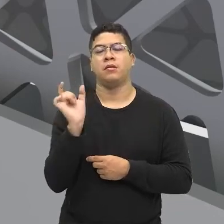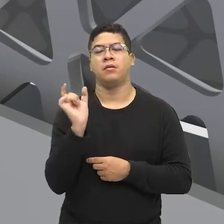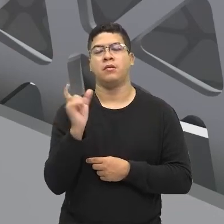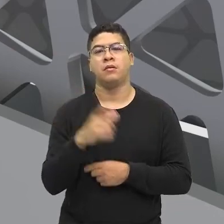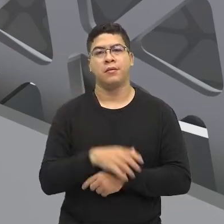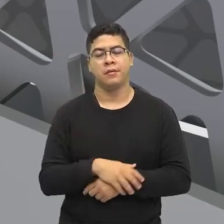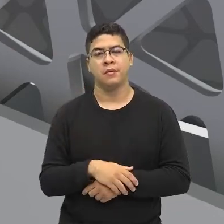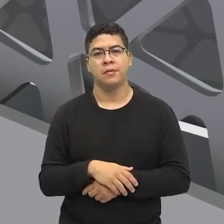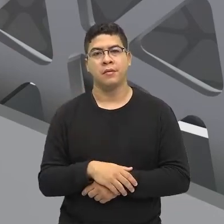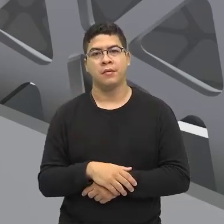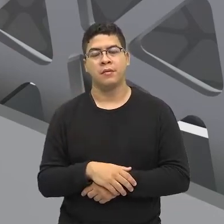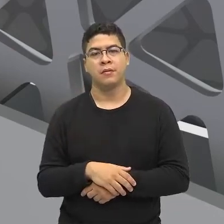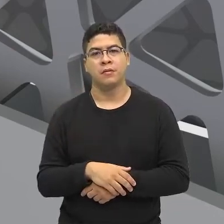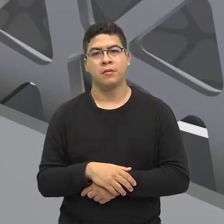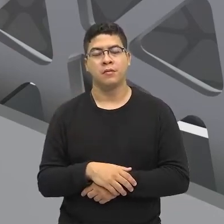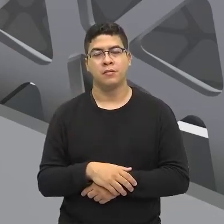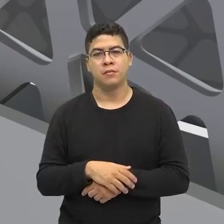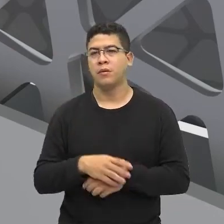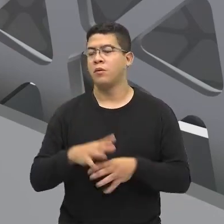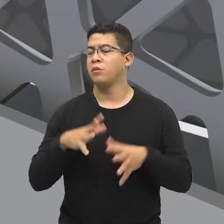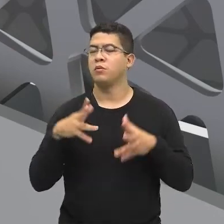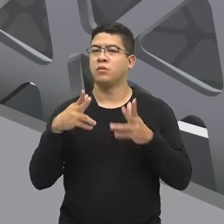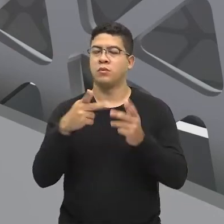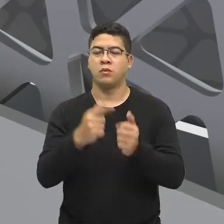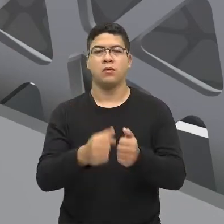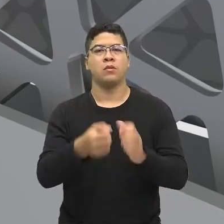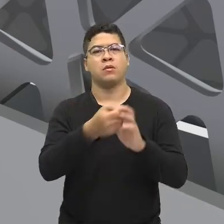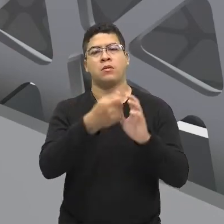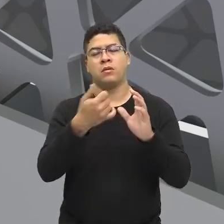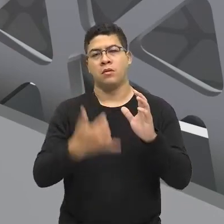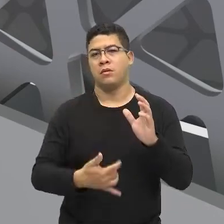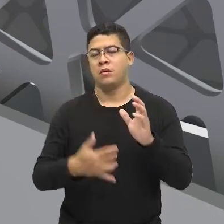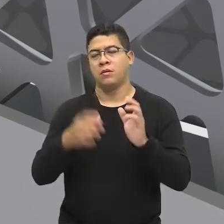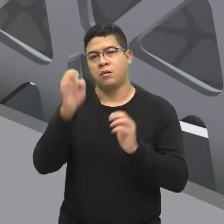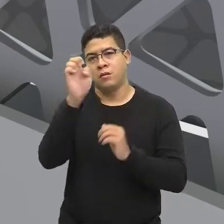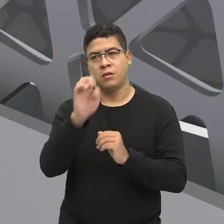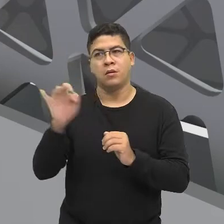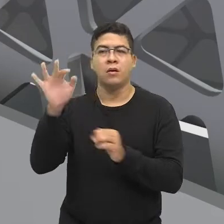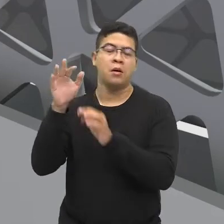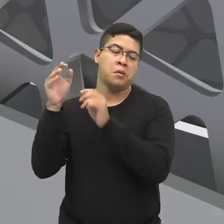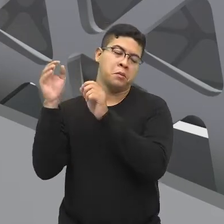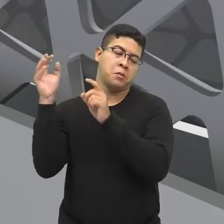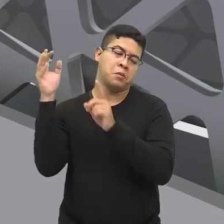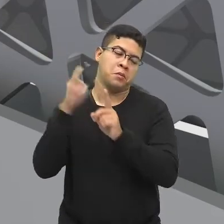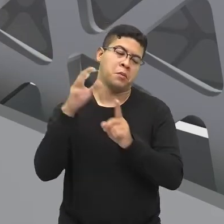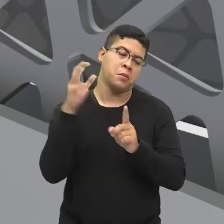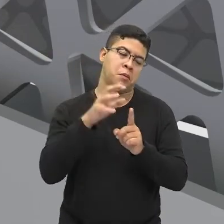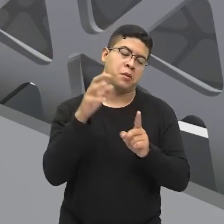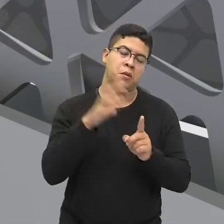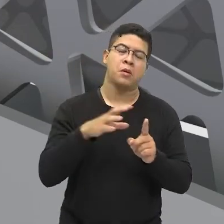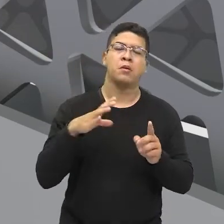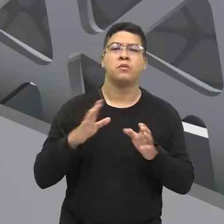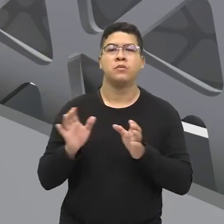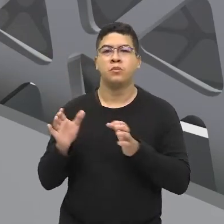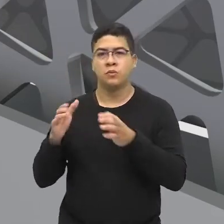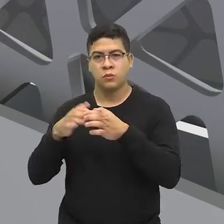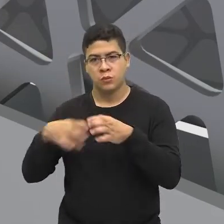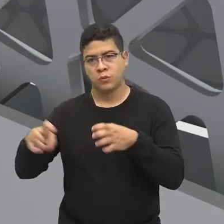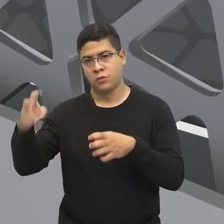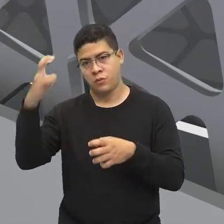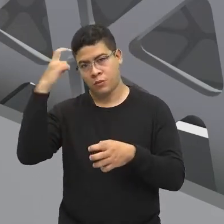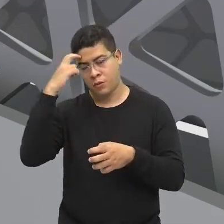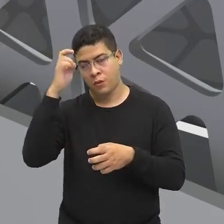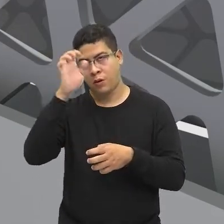vai abordar todas essas características, as influências europeias, as vanguardas europeias, discutir tudo